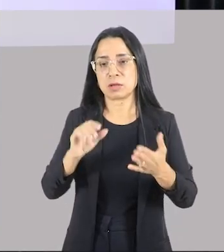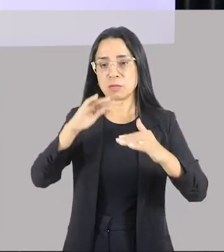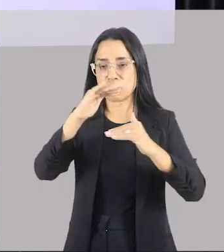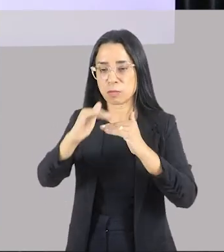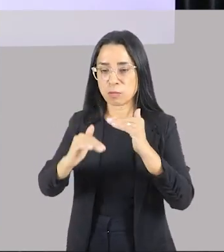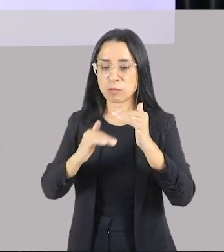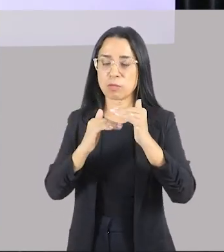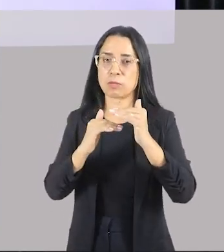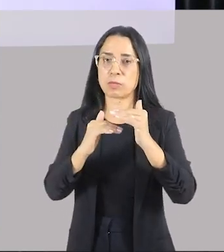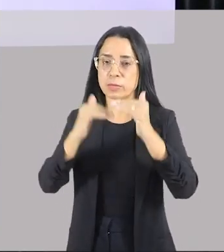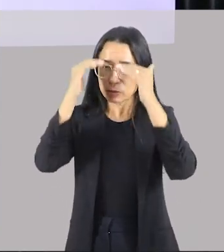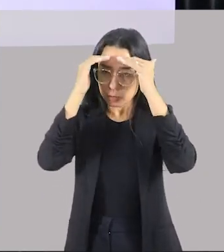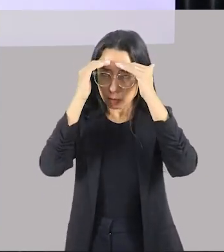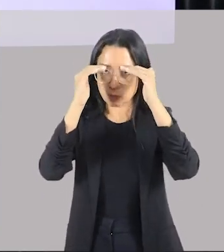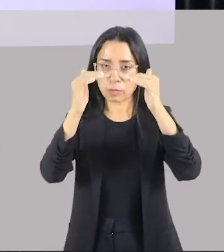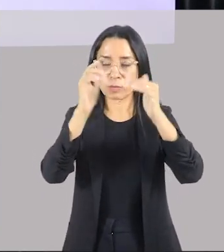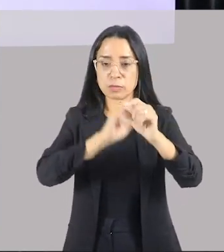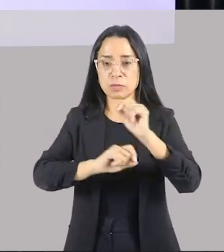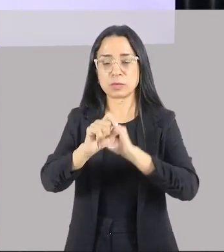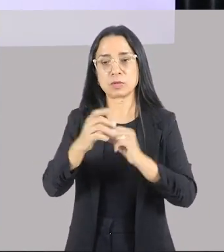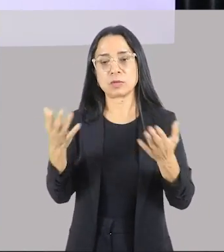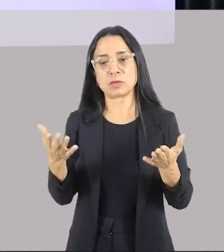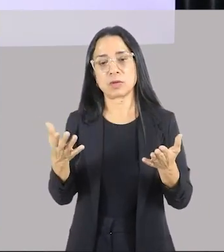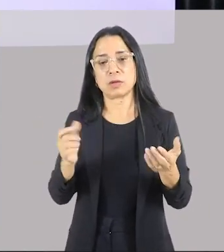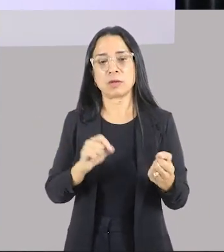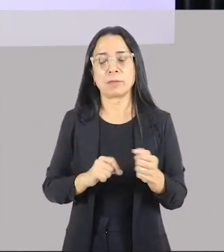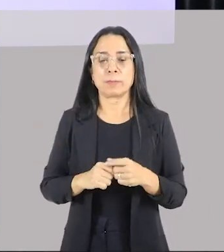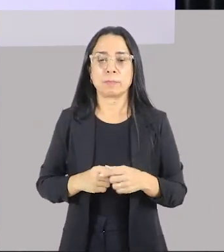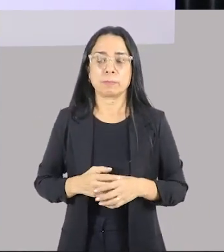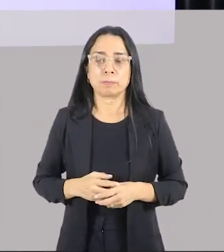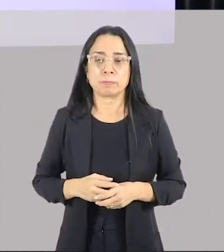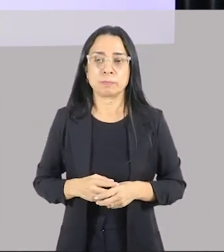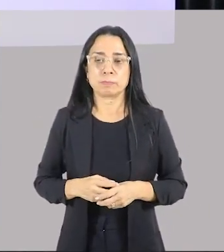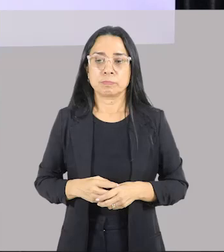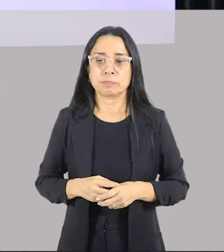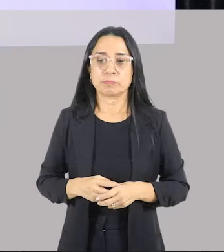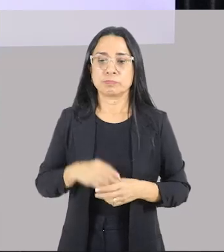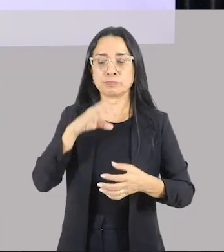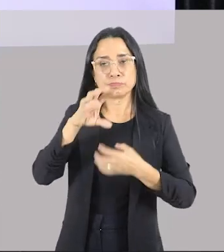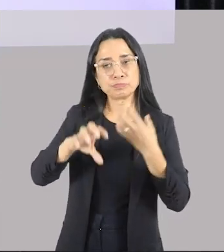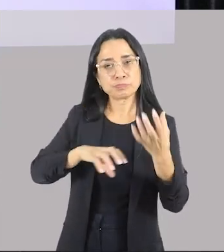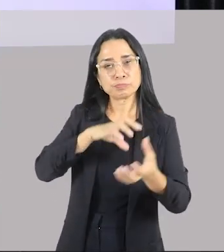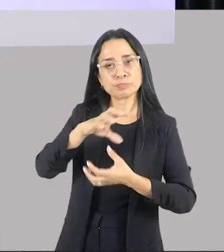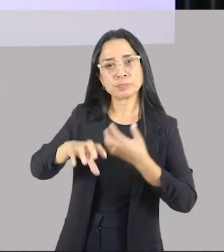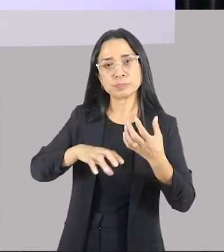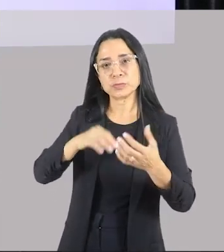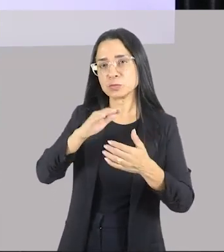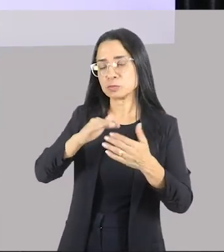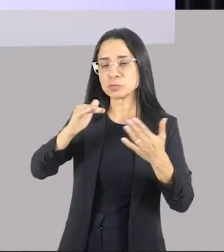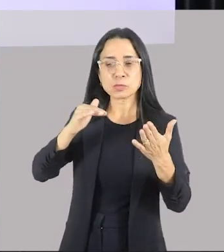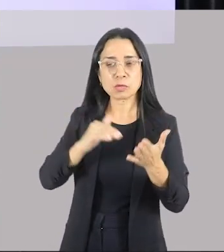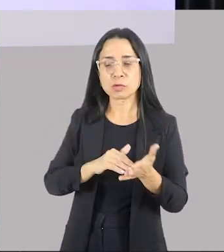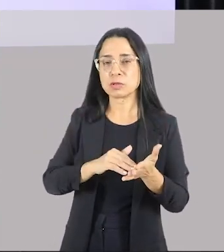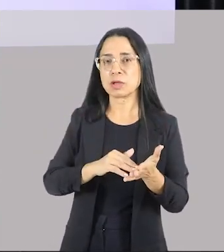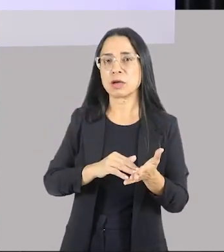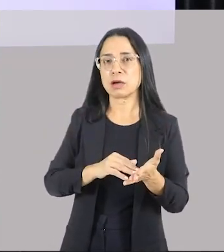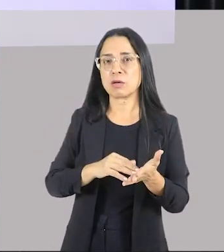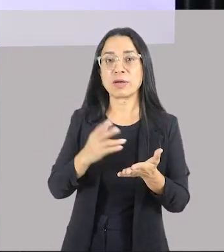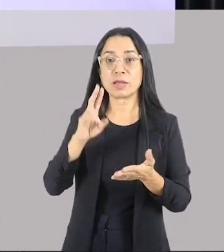essa mobilização na greve geral é algo que é inédito, né? Não existia, né, um